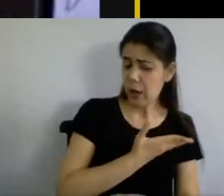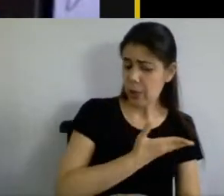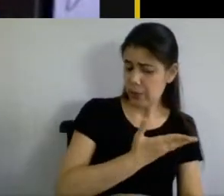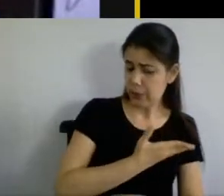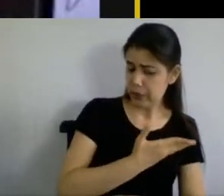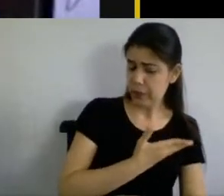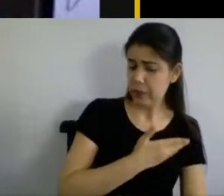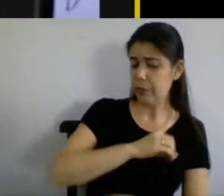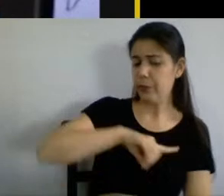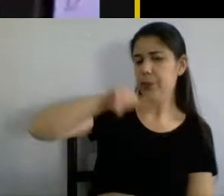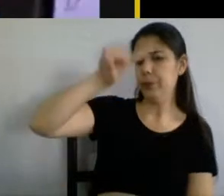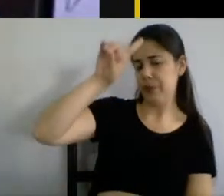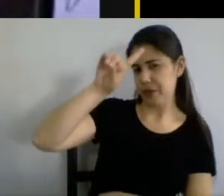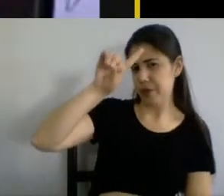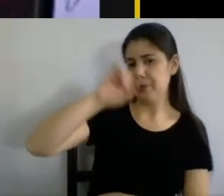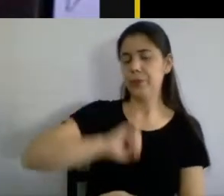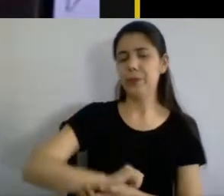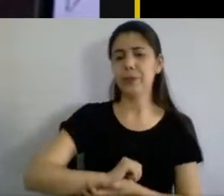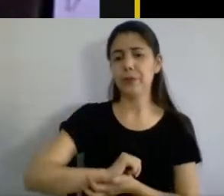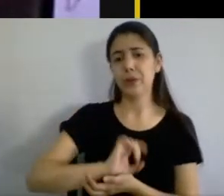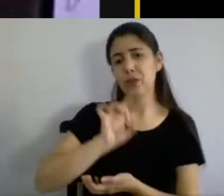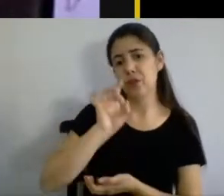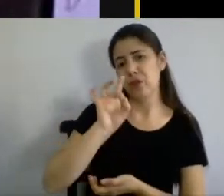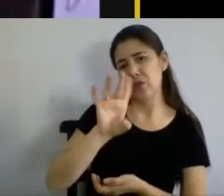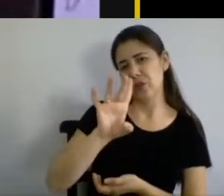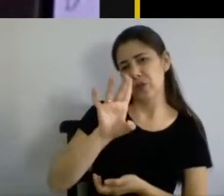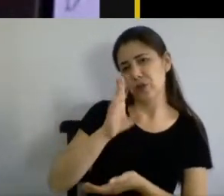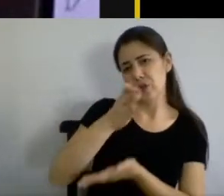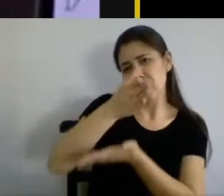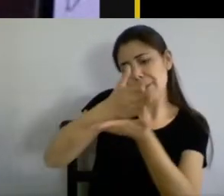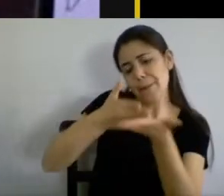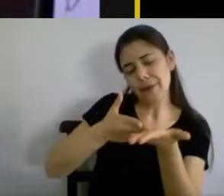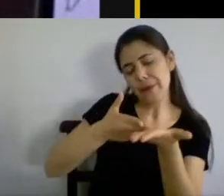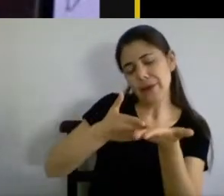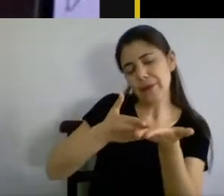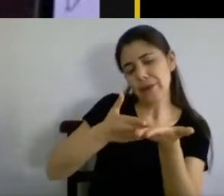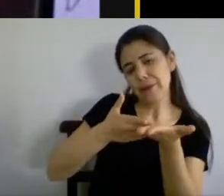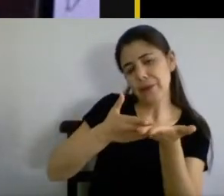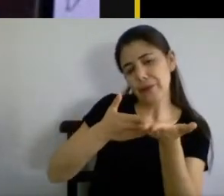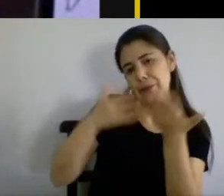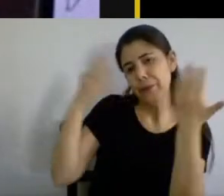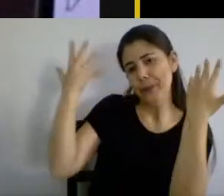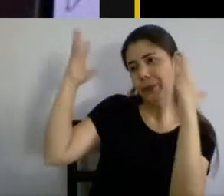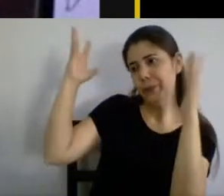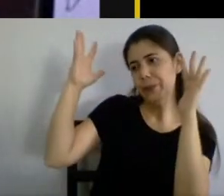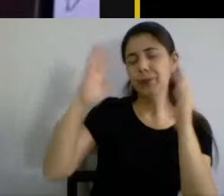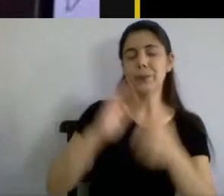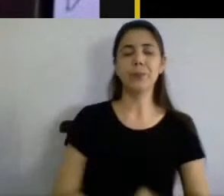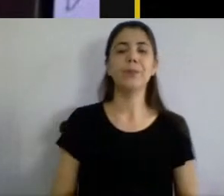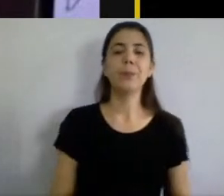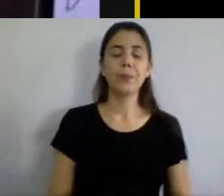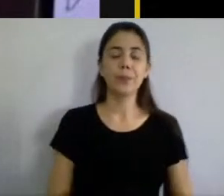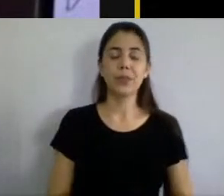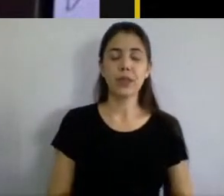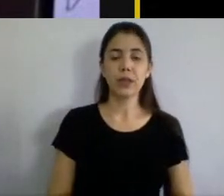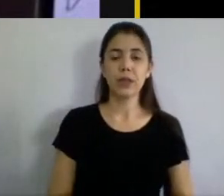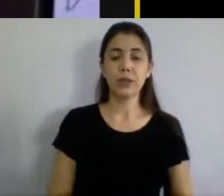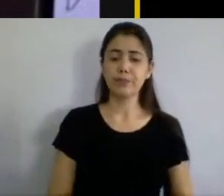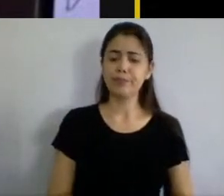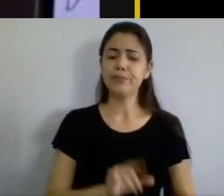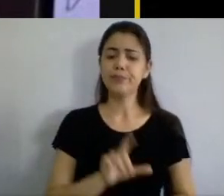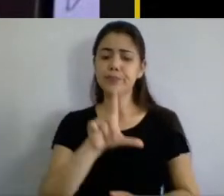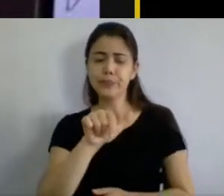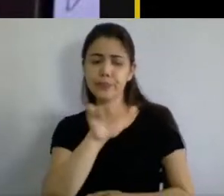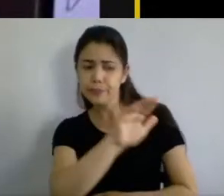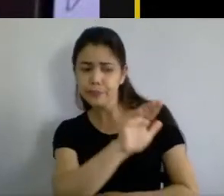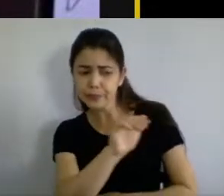deuses, que tinham recebido metade do elogio. Poucos momentos depois, vieram chamar Simões e